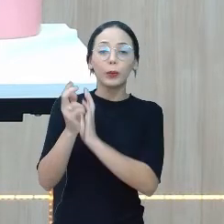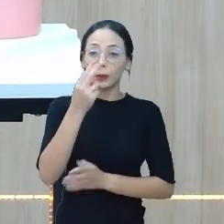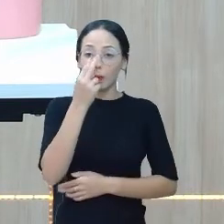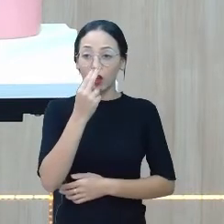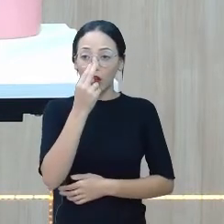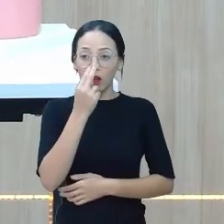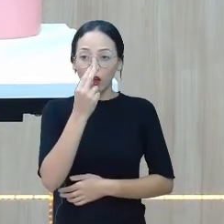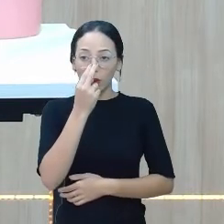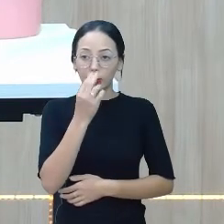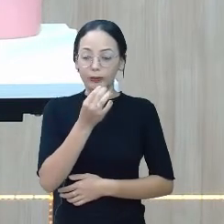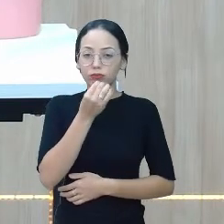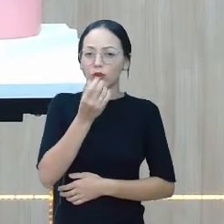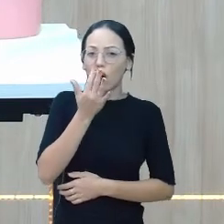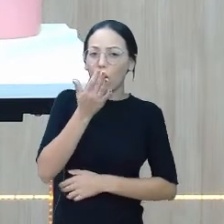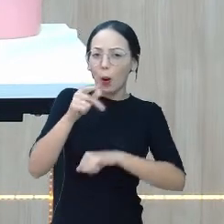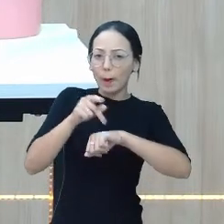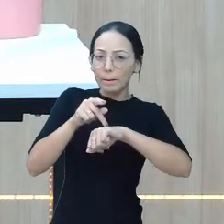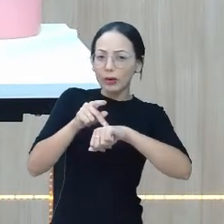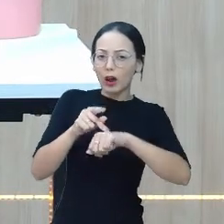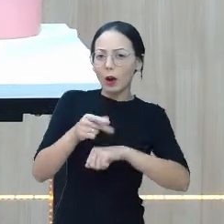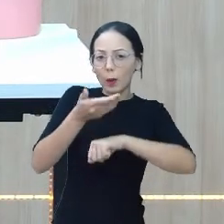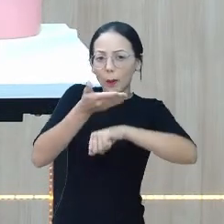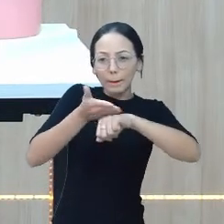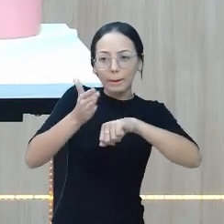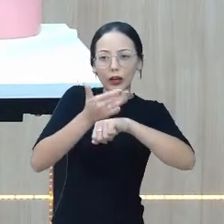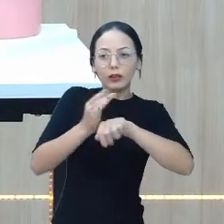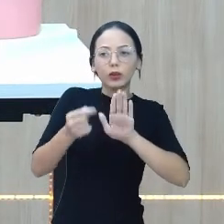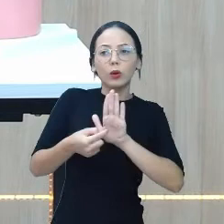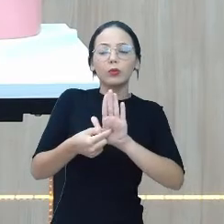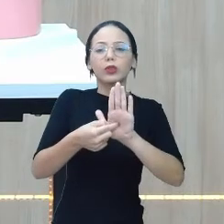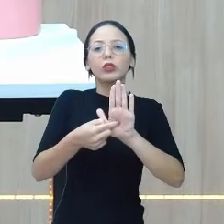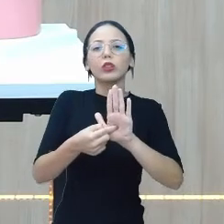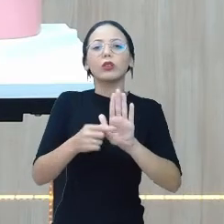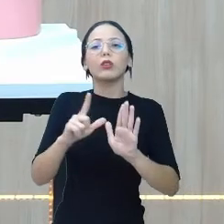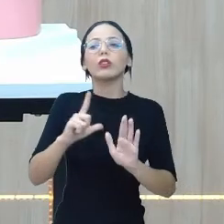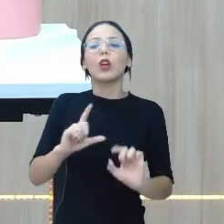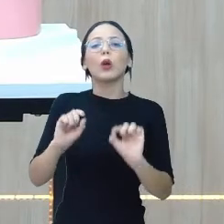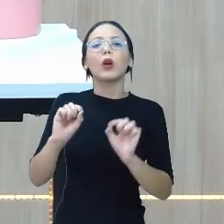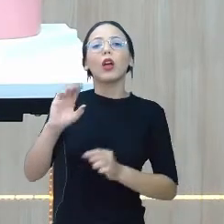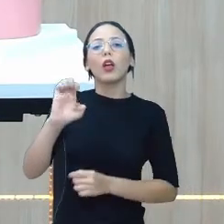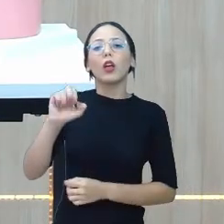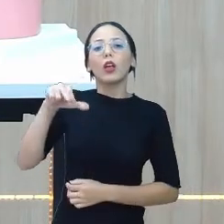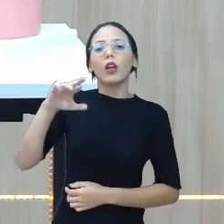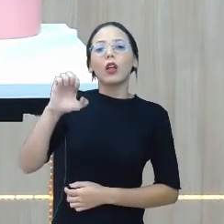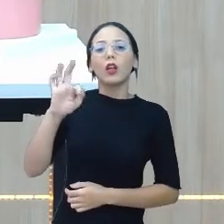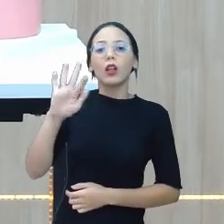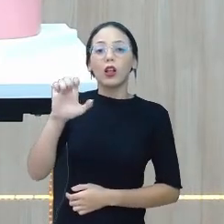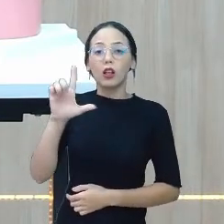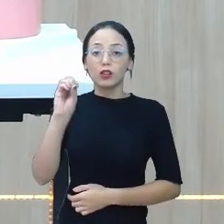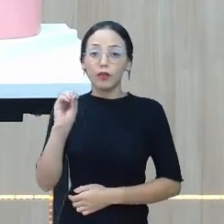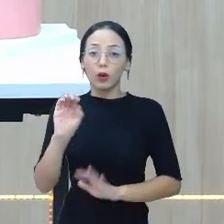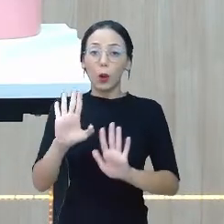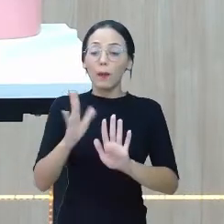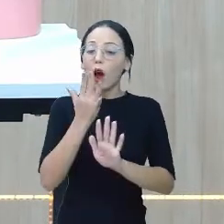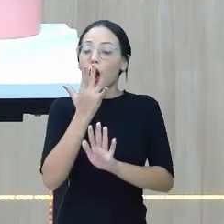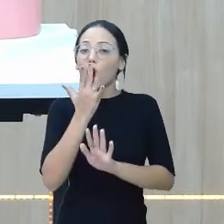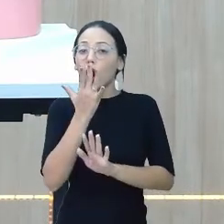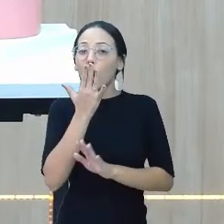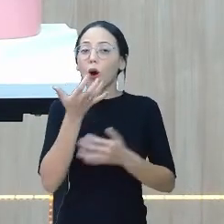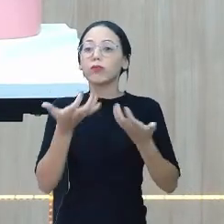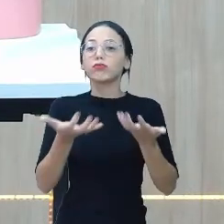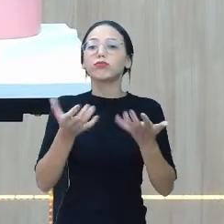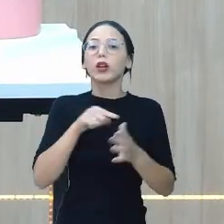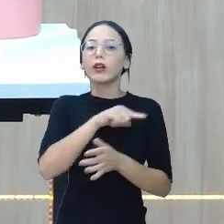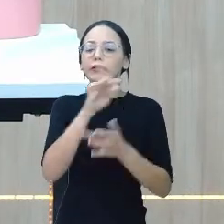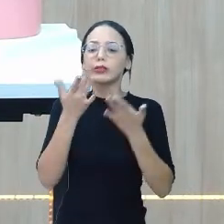aqui em preto e branco, não com tanto destaque, eu tenho aí o encéfalo e o bulbo. Mas o que está colorido é o que eu estou querendo